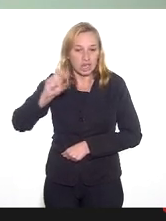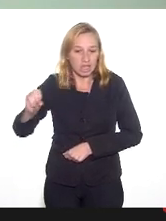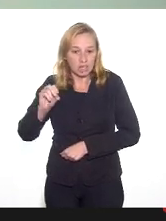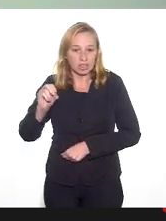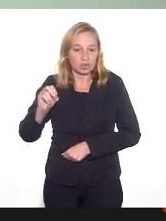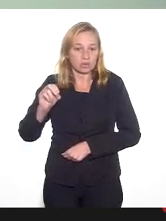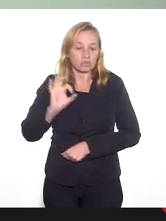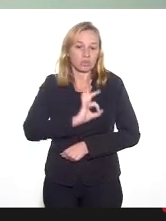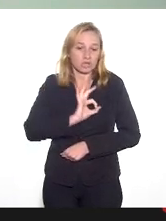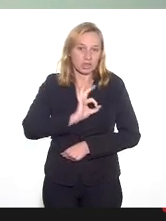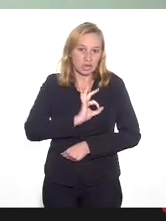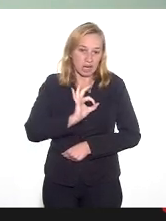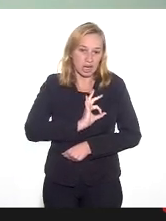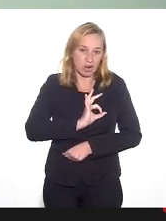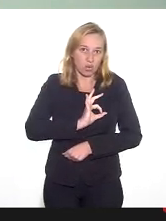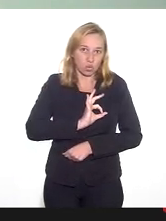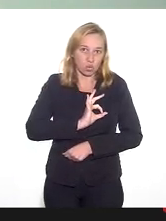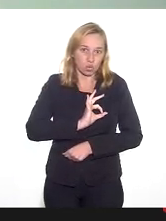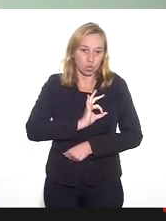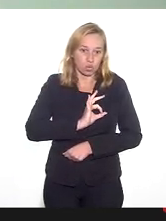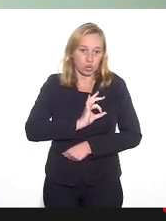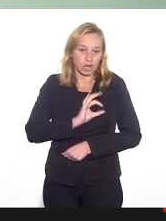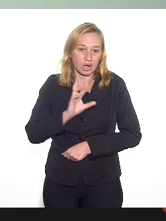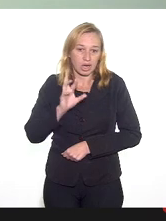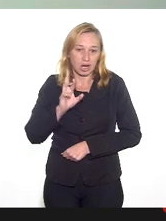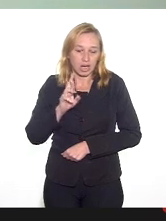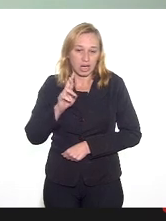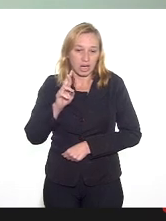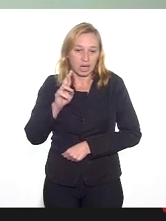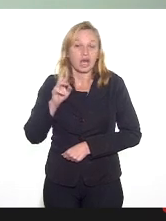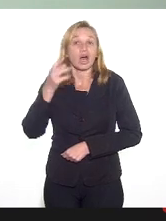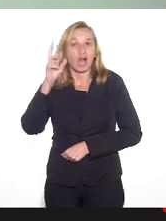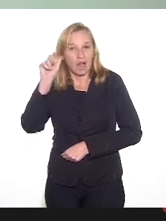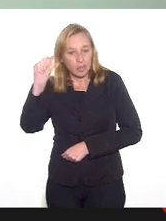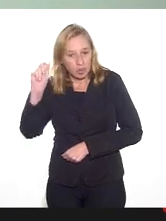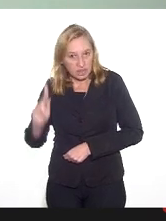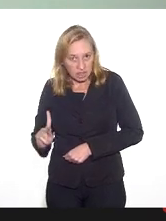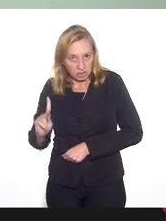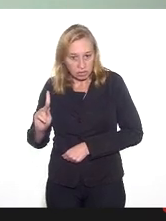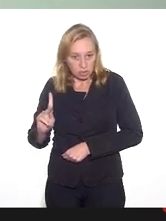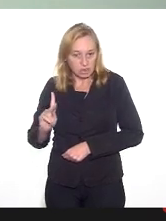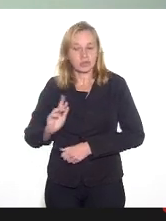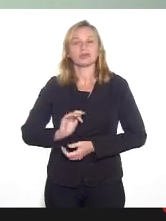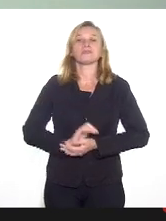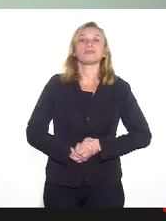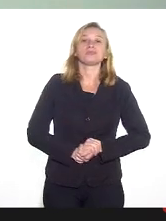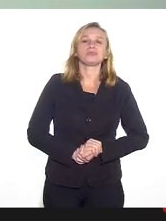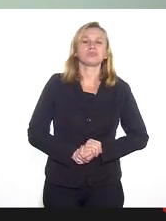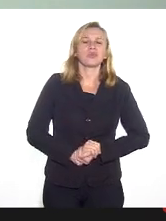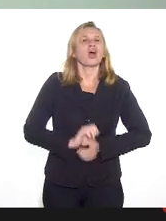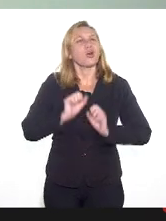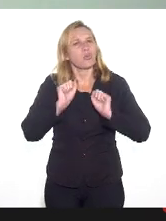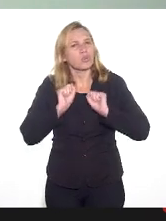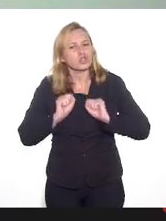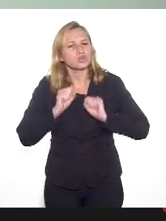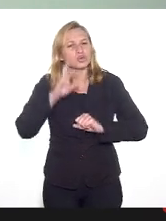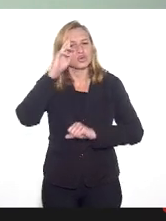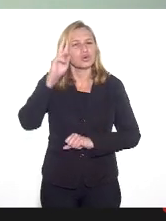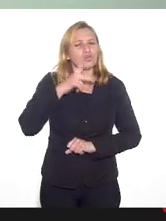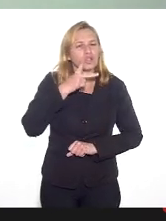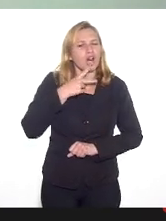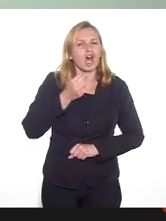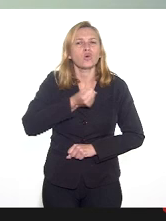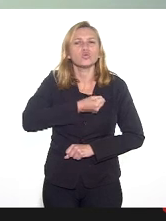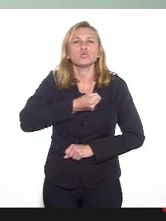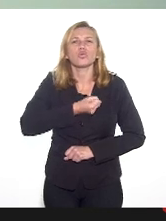policiais militares para a reforma, a aposentadoria. Assim eu digo. É possível o senhor dizer qual o